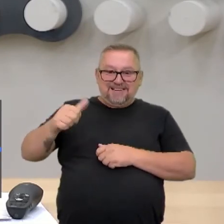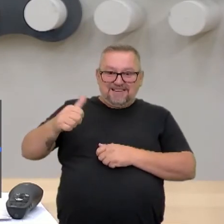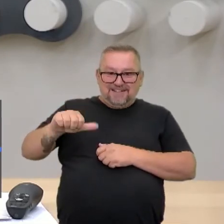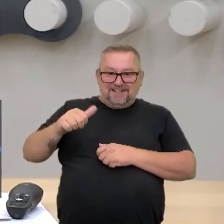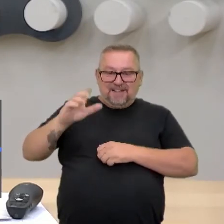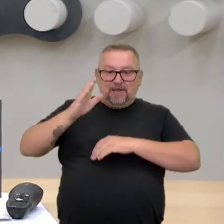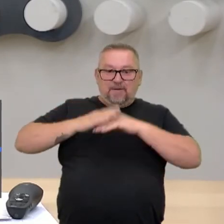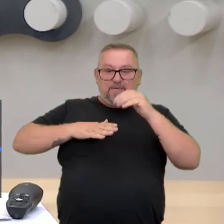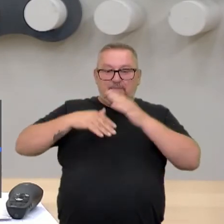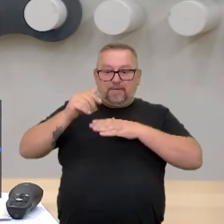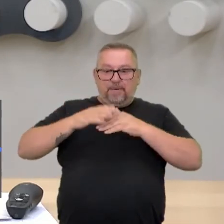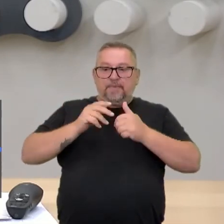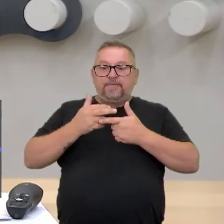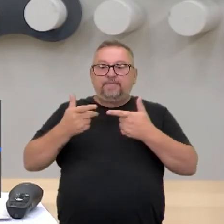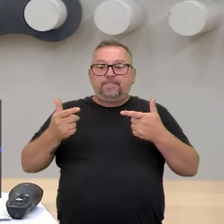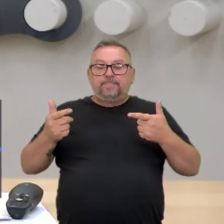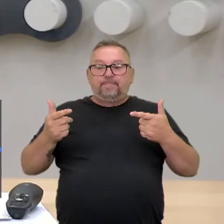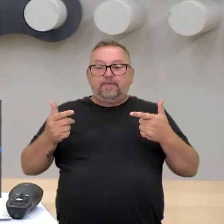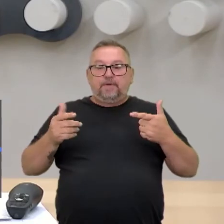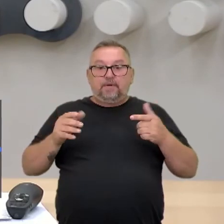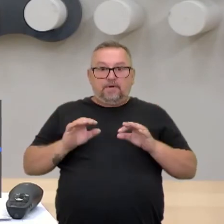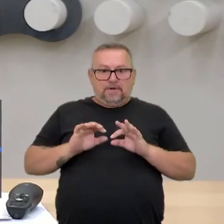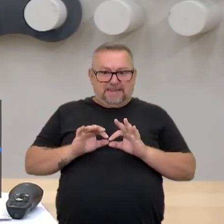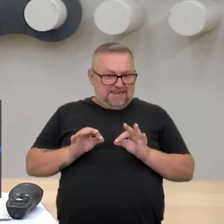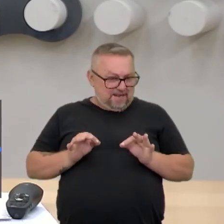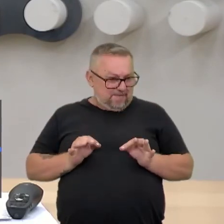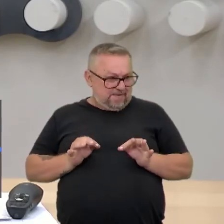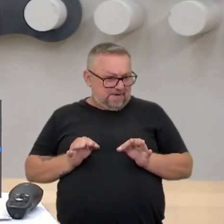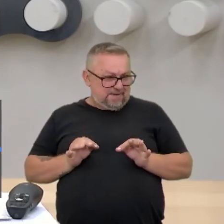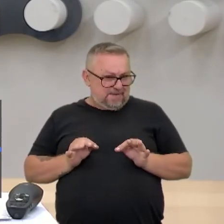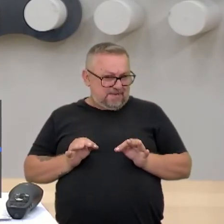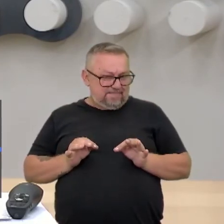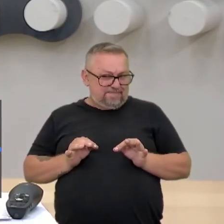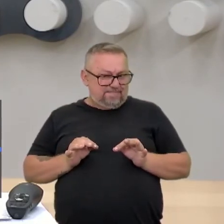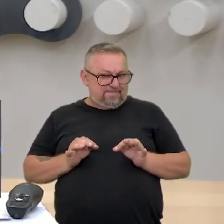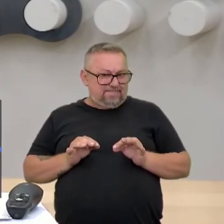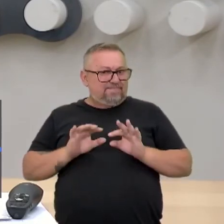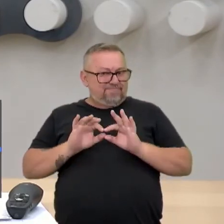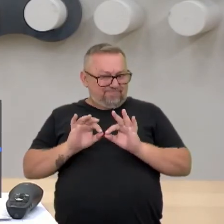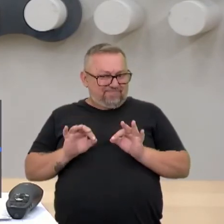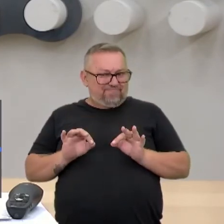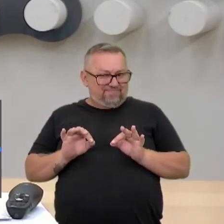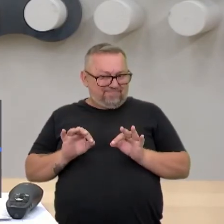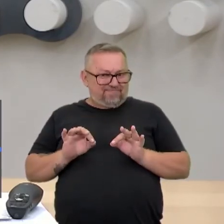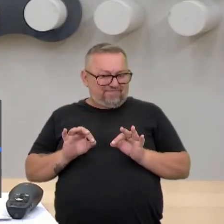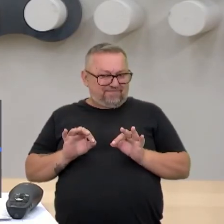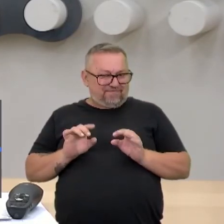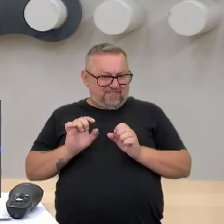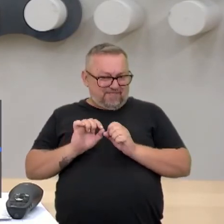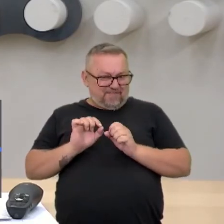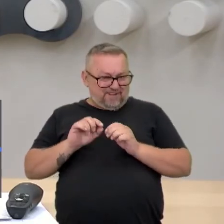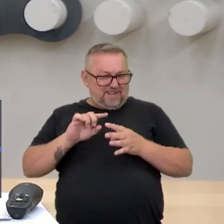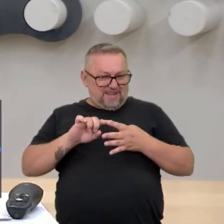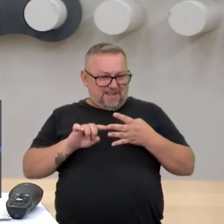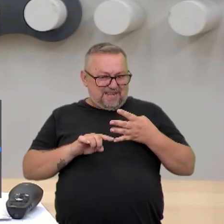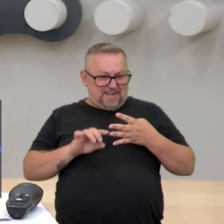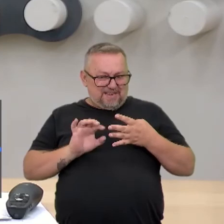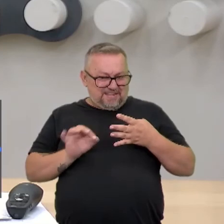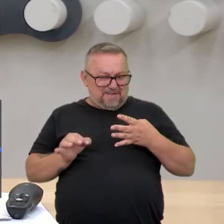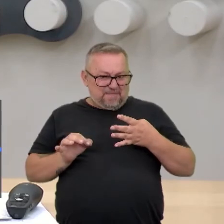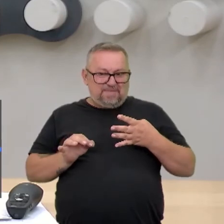prática da coisa é simples colocarem em prática as regras